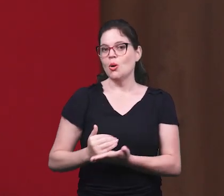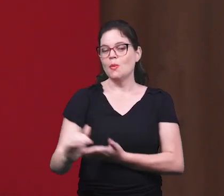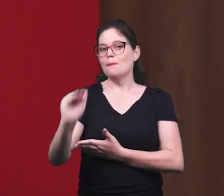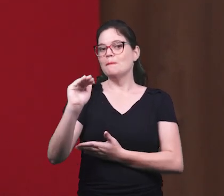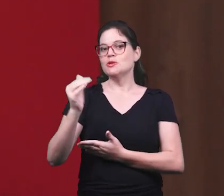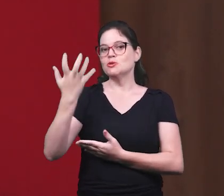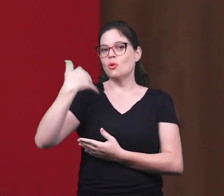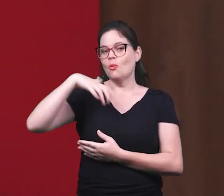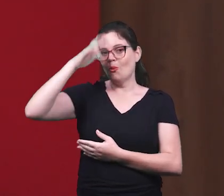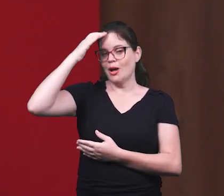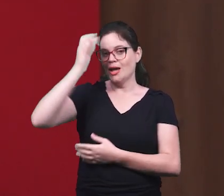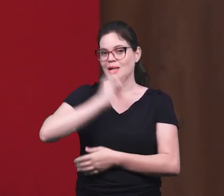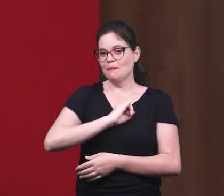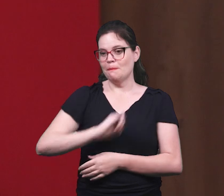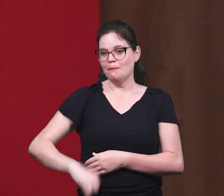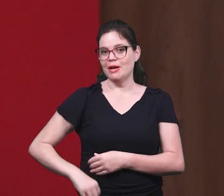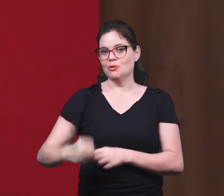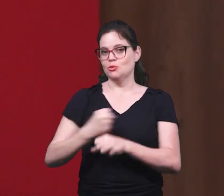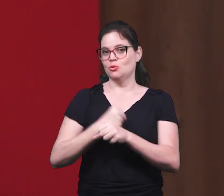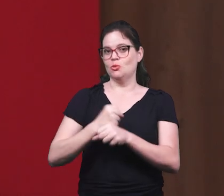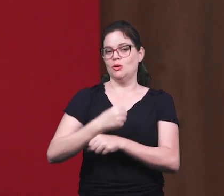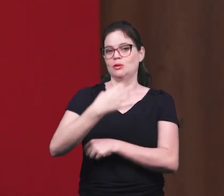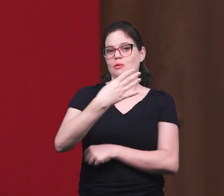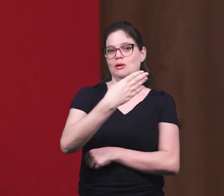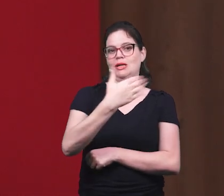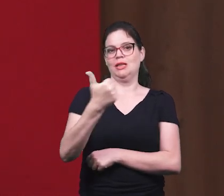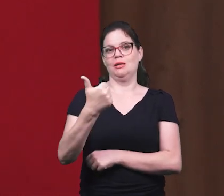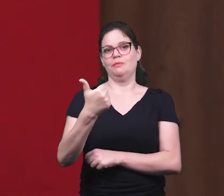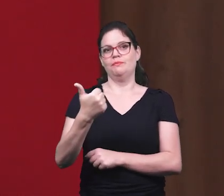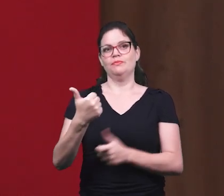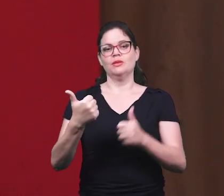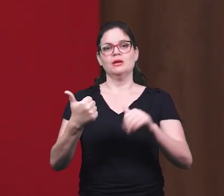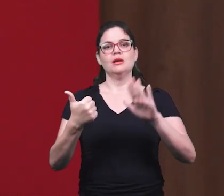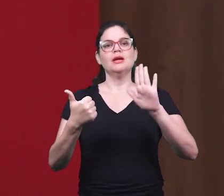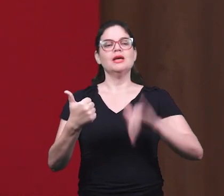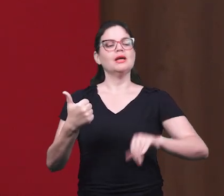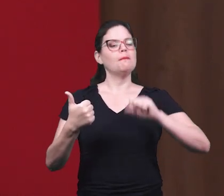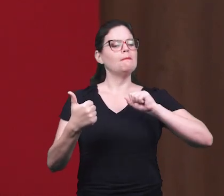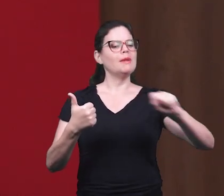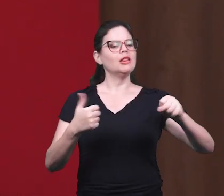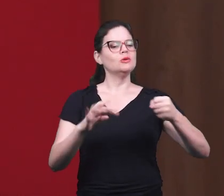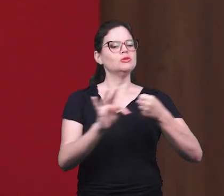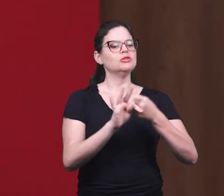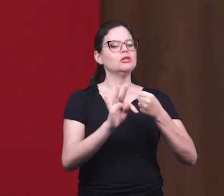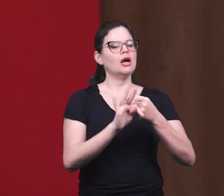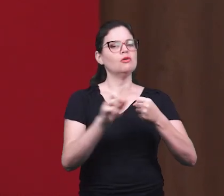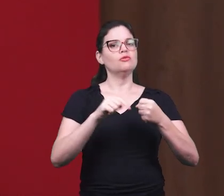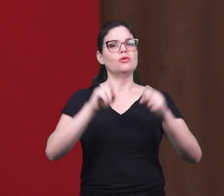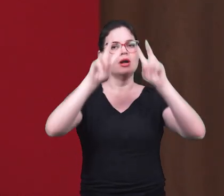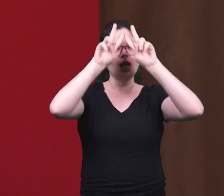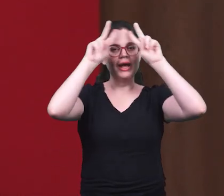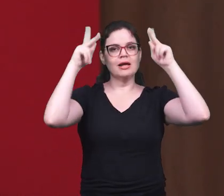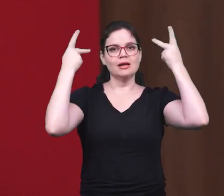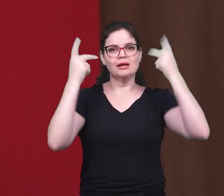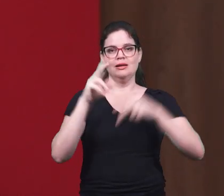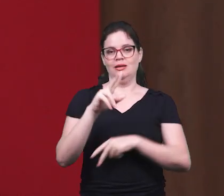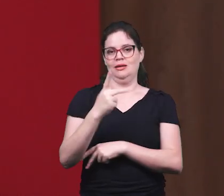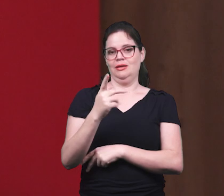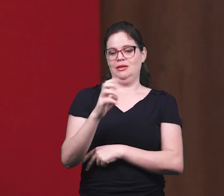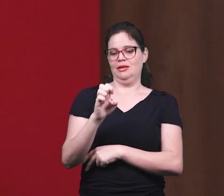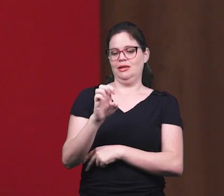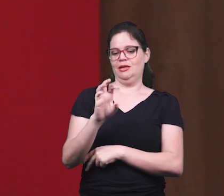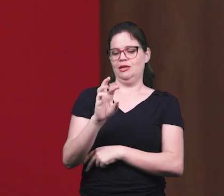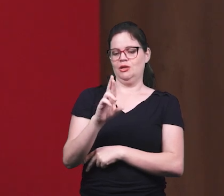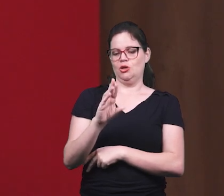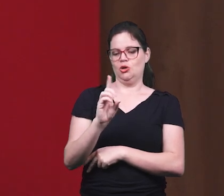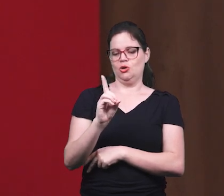e quem matou Tiago foi o rei Agripa, Herodes Agripa I, que